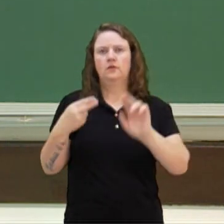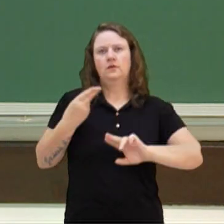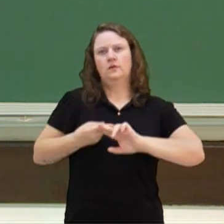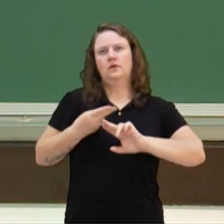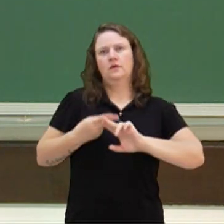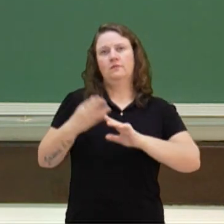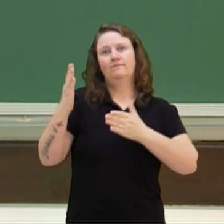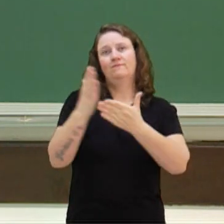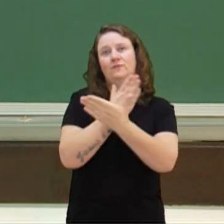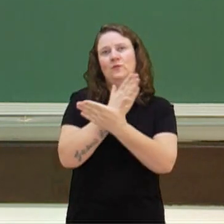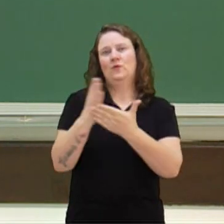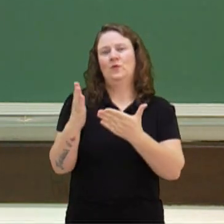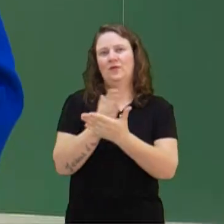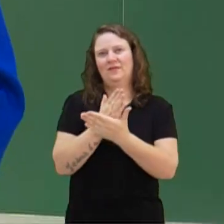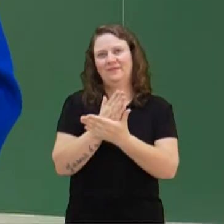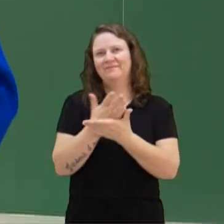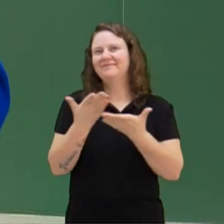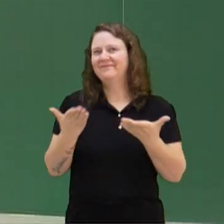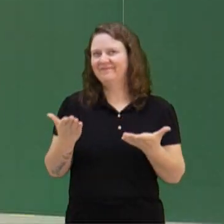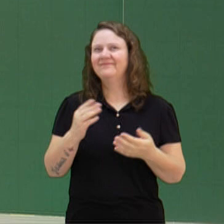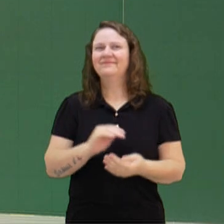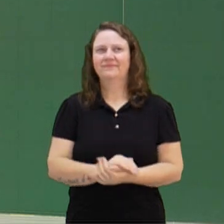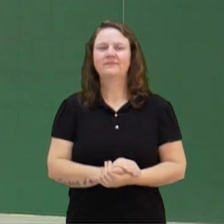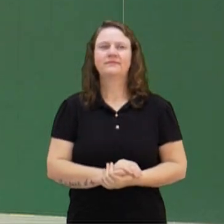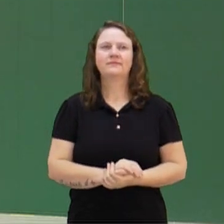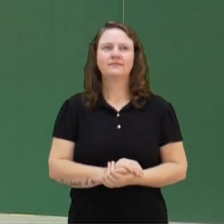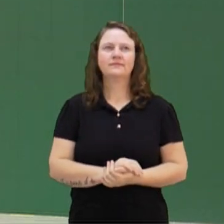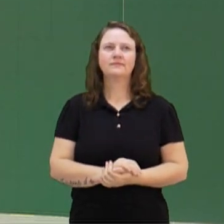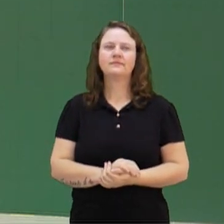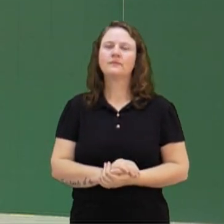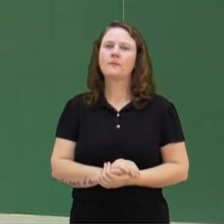ser separados com o hífen.